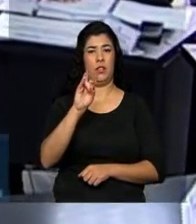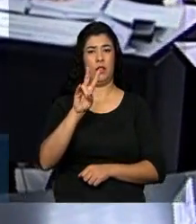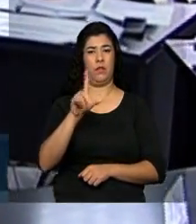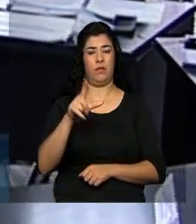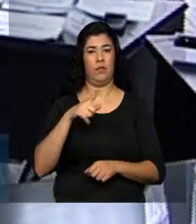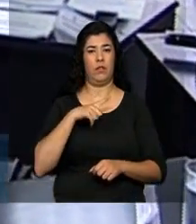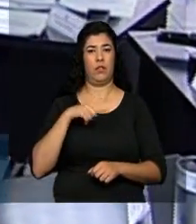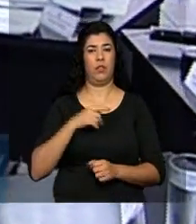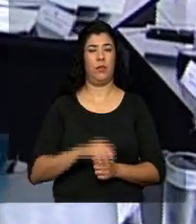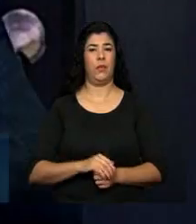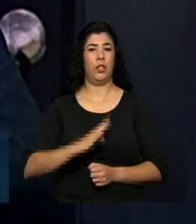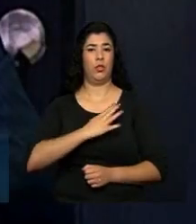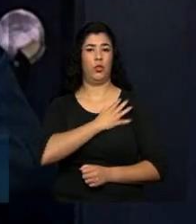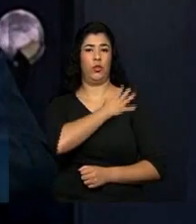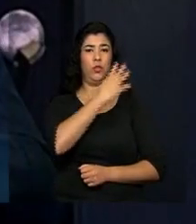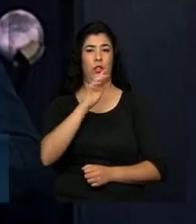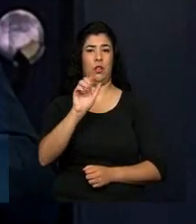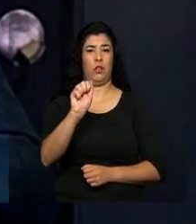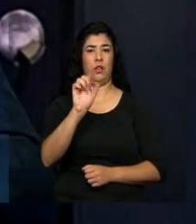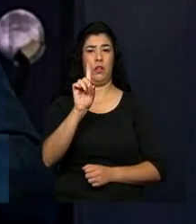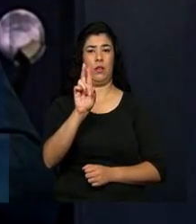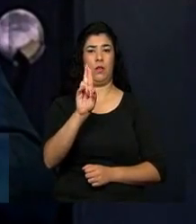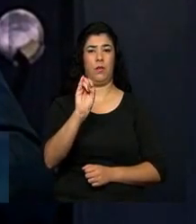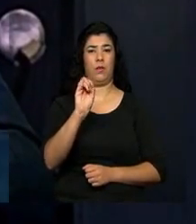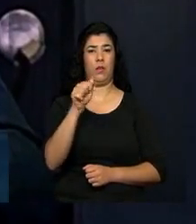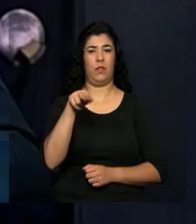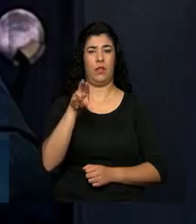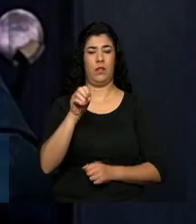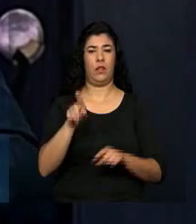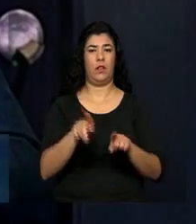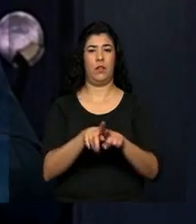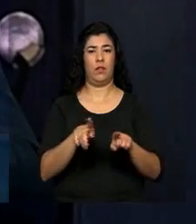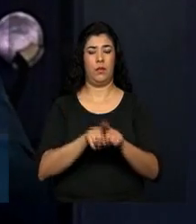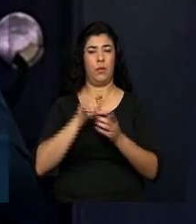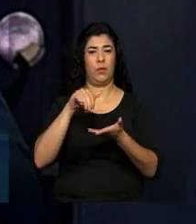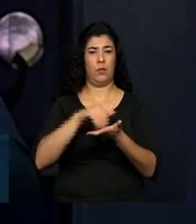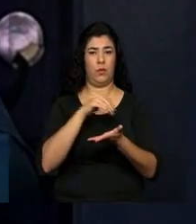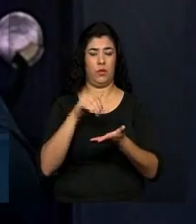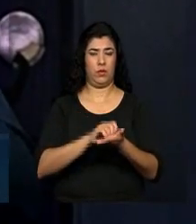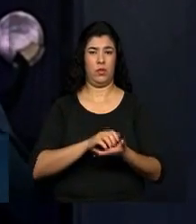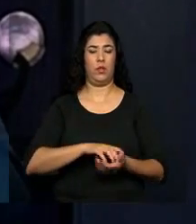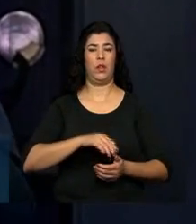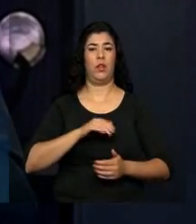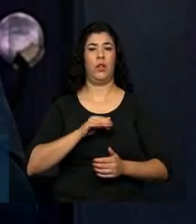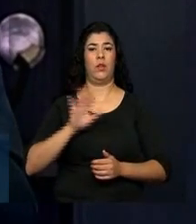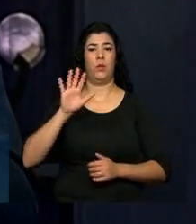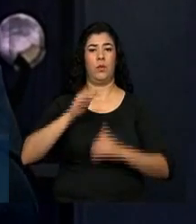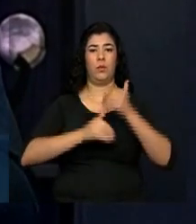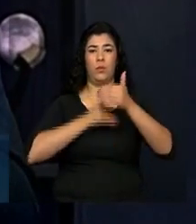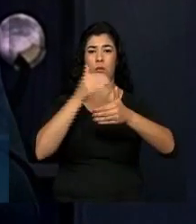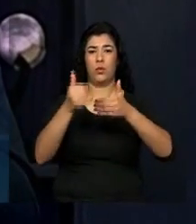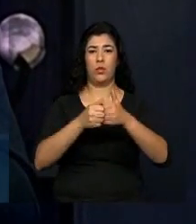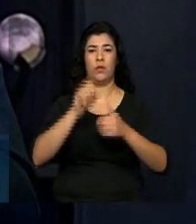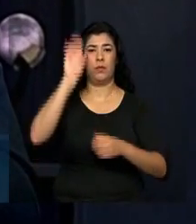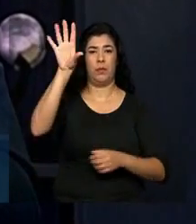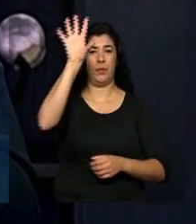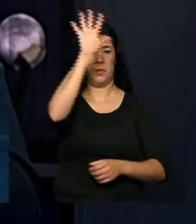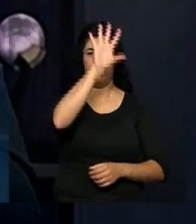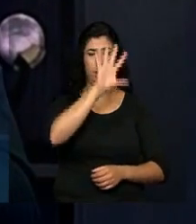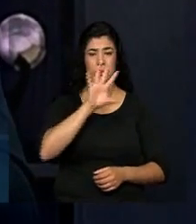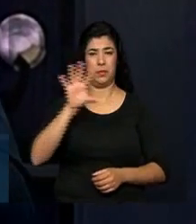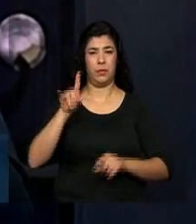General Adriano aqui conosco secretário eh também de desenvolvimento Regional Irani eh o